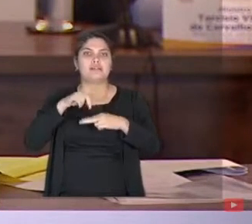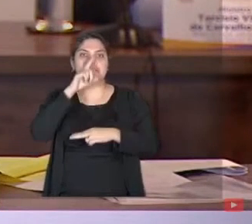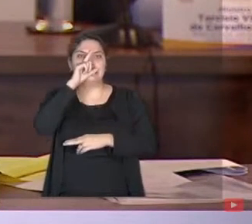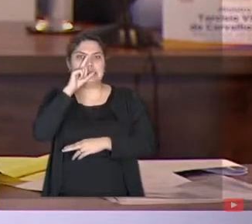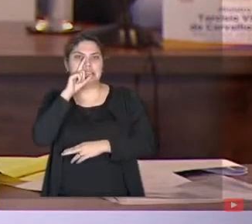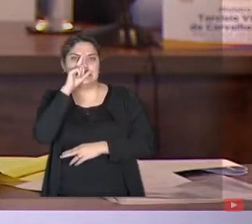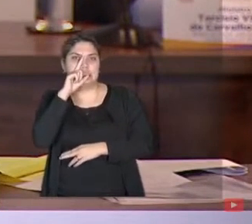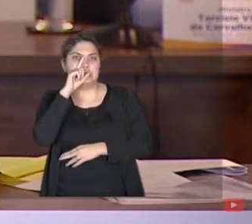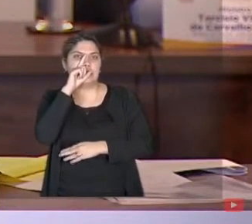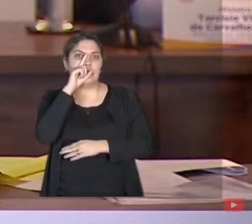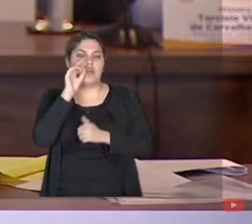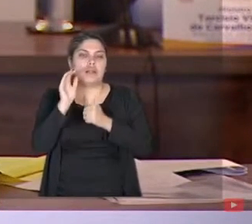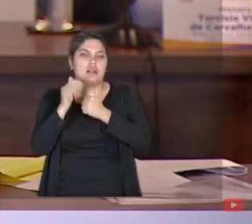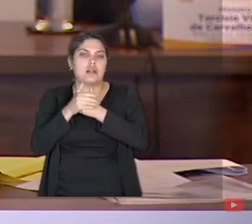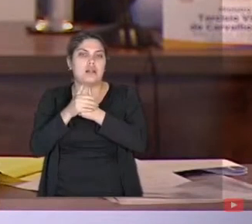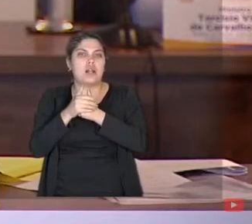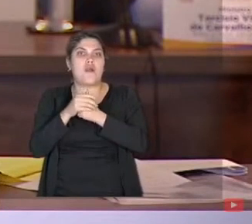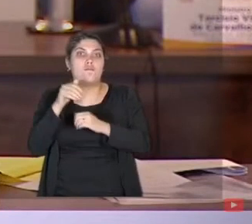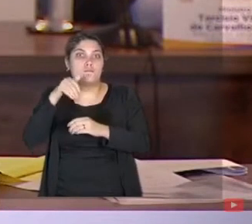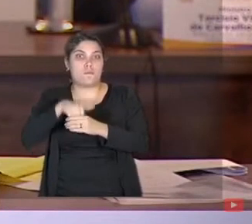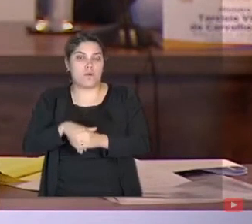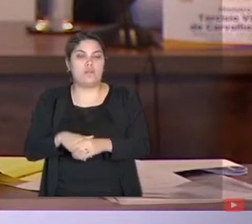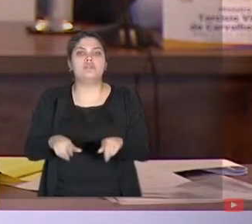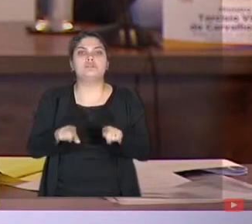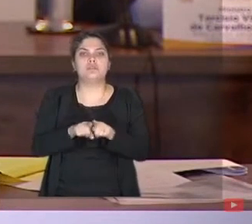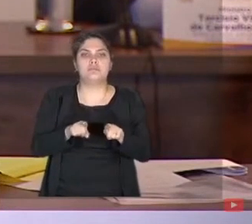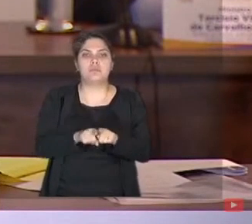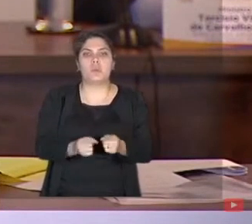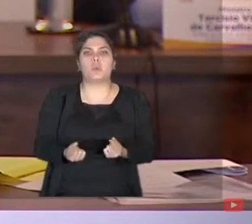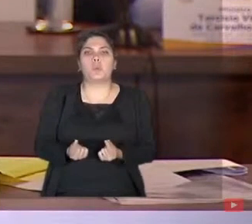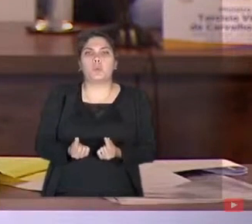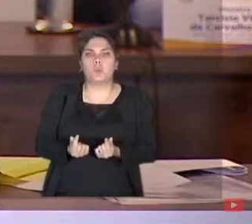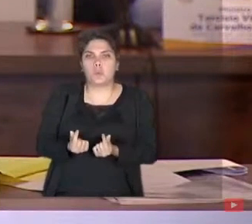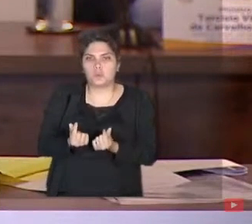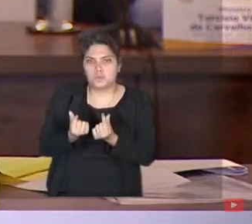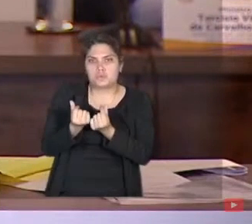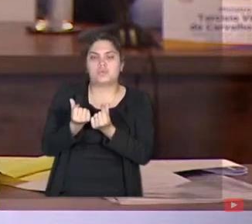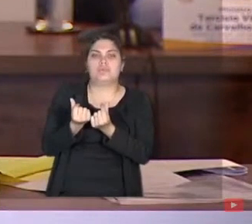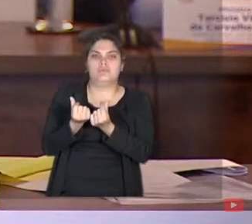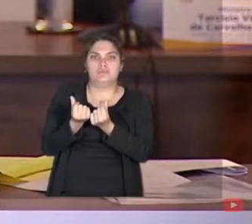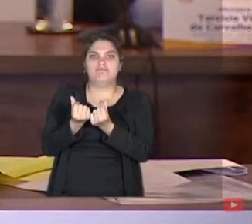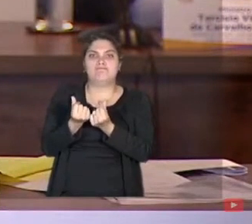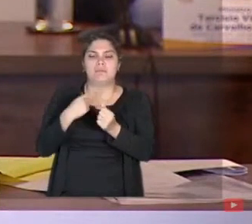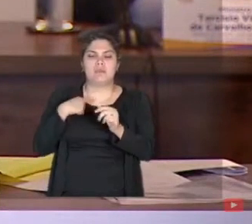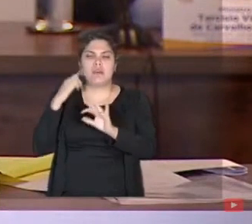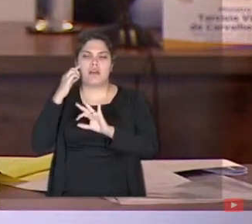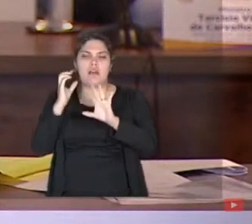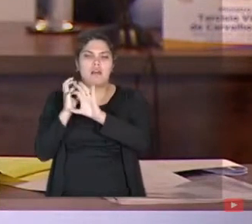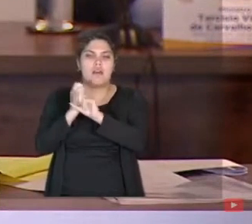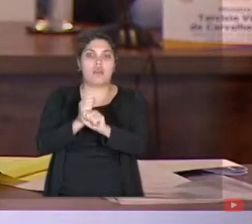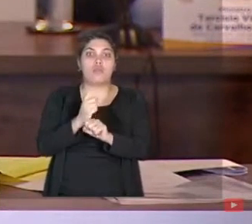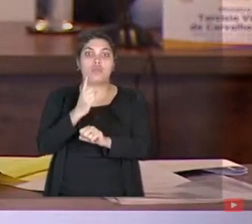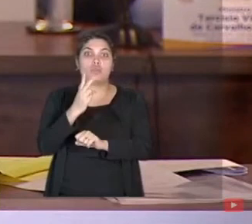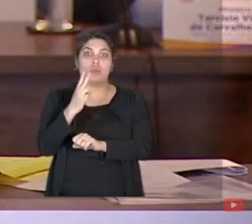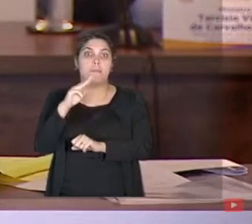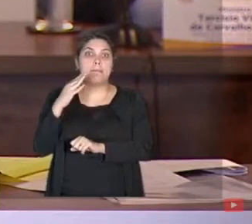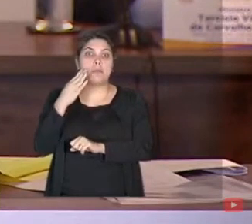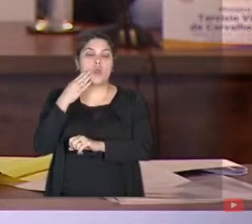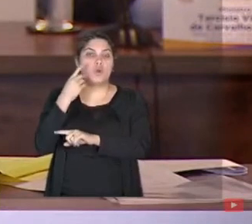risco ao sigilo do voto, seja pelo custo, que foi orçado em mais de 2,5